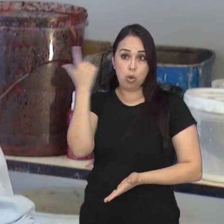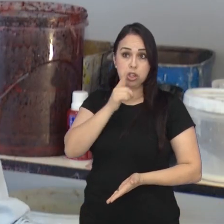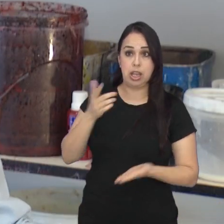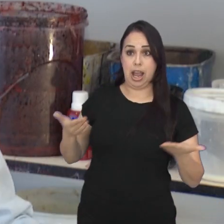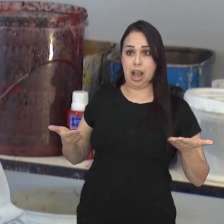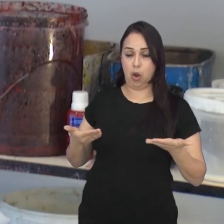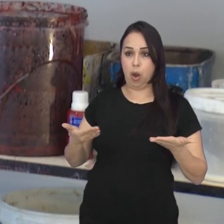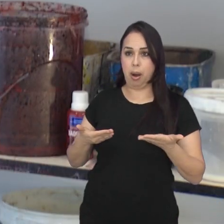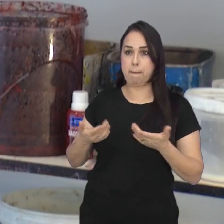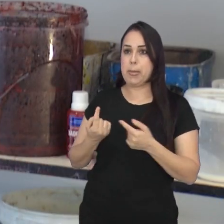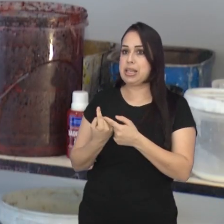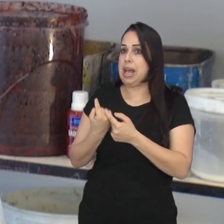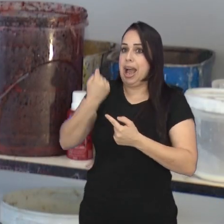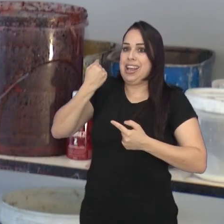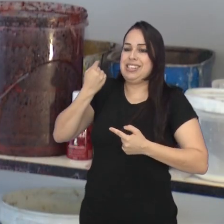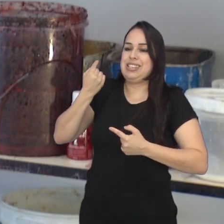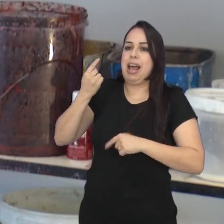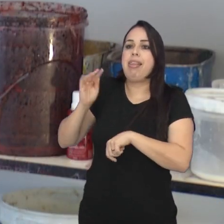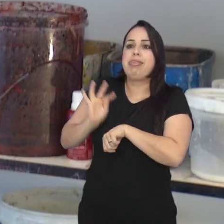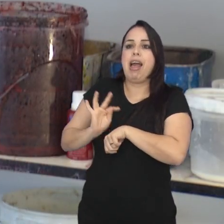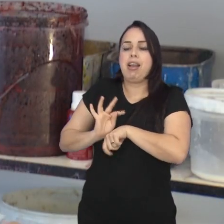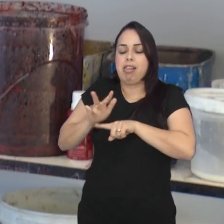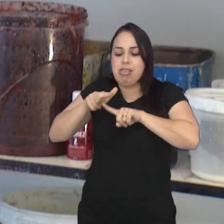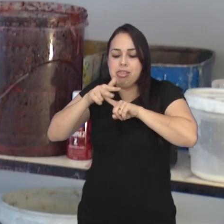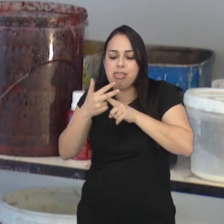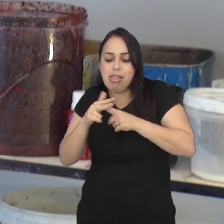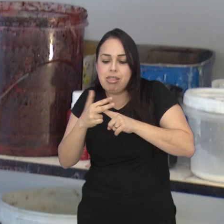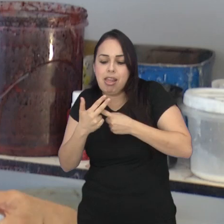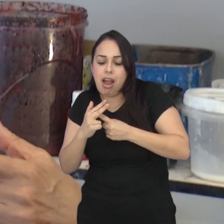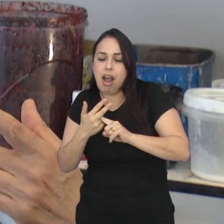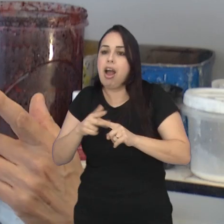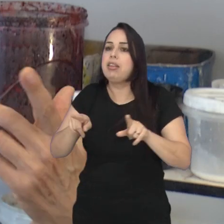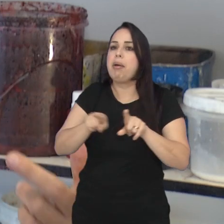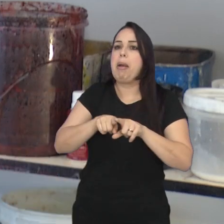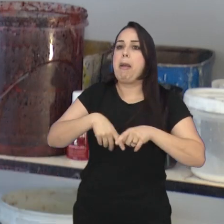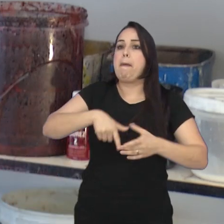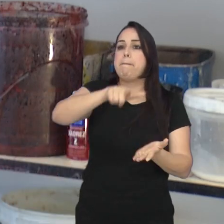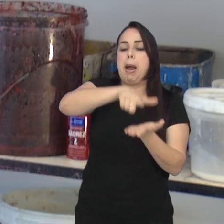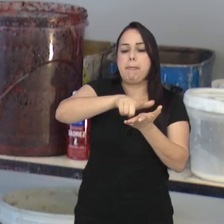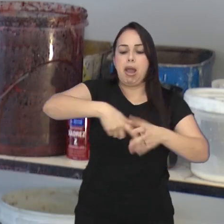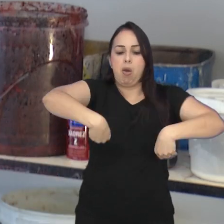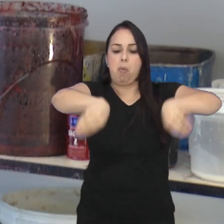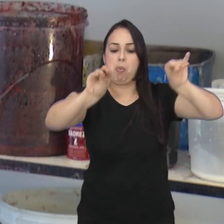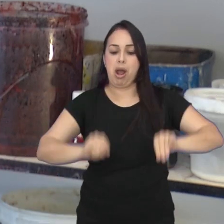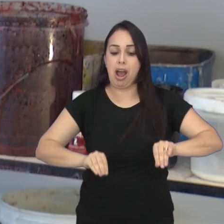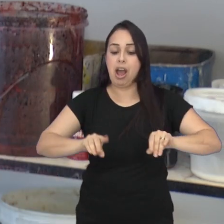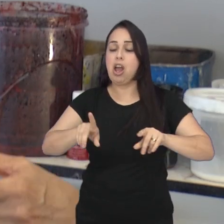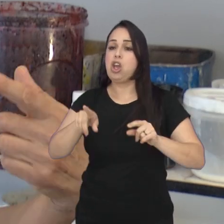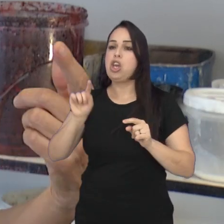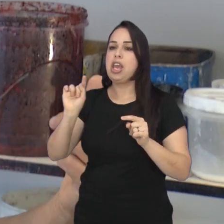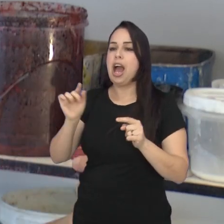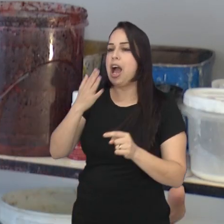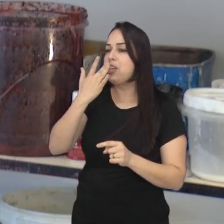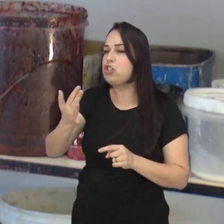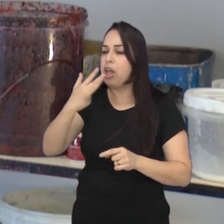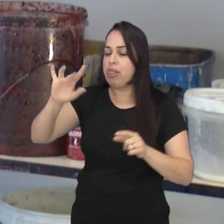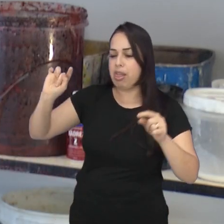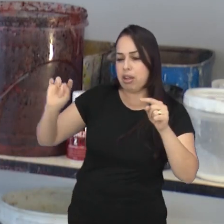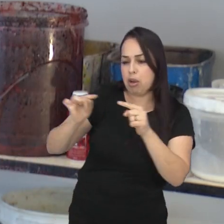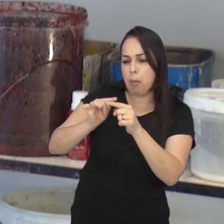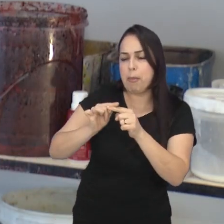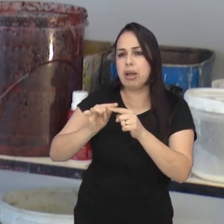que eu faço, eu desenvolvi uma técnica minha, eu escolhi a lona que é a mais interessante, a tinta que é mais